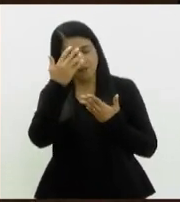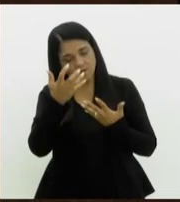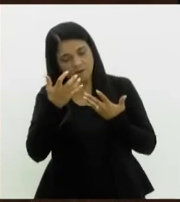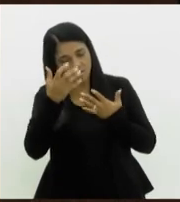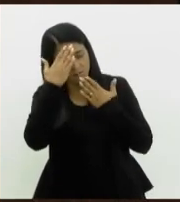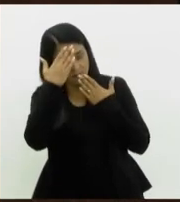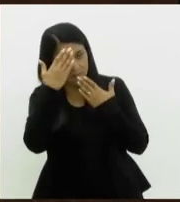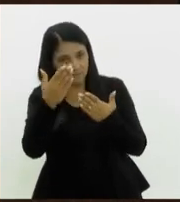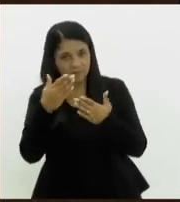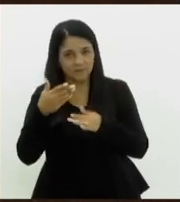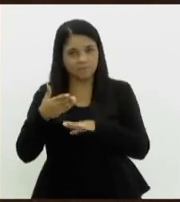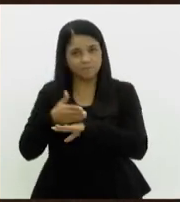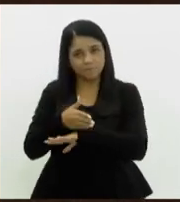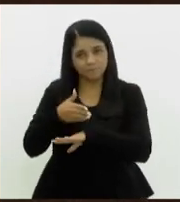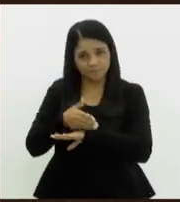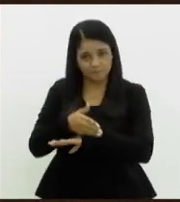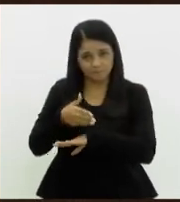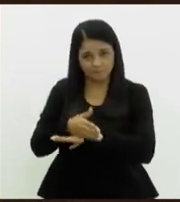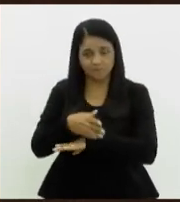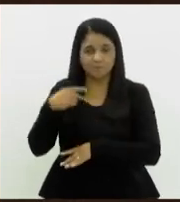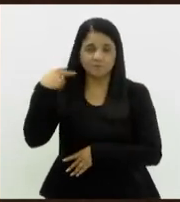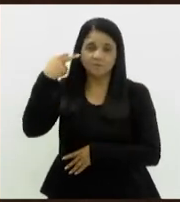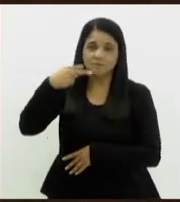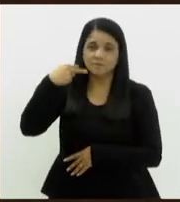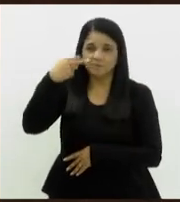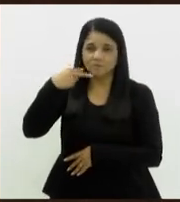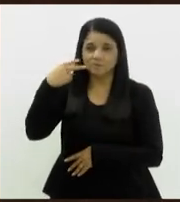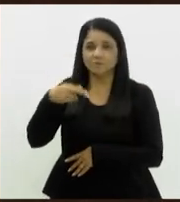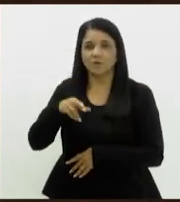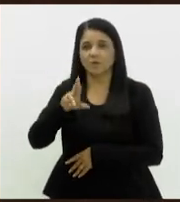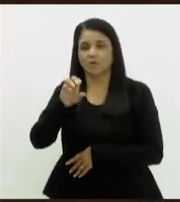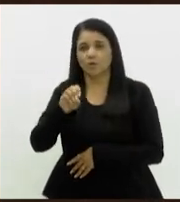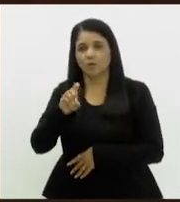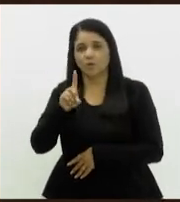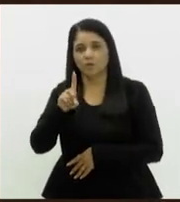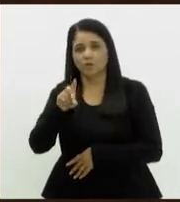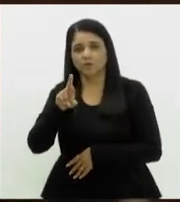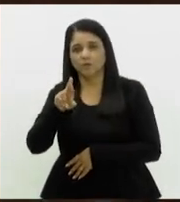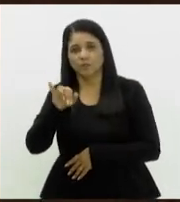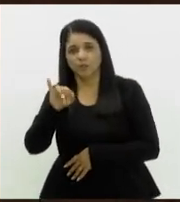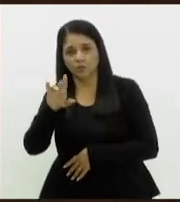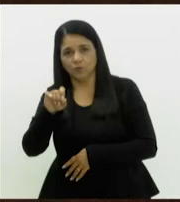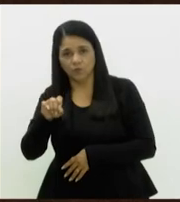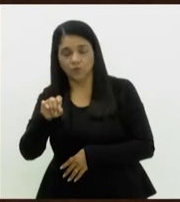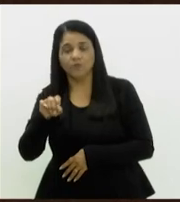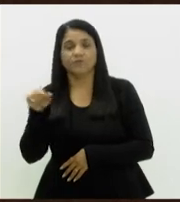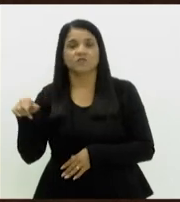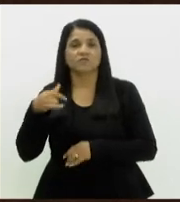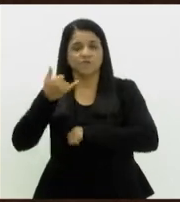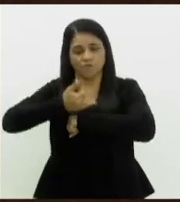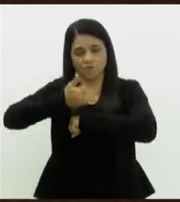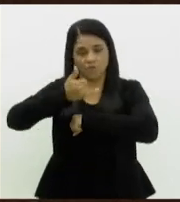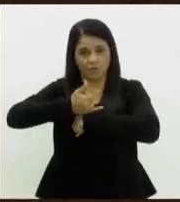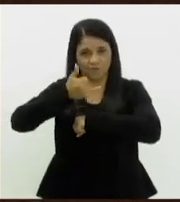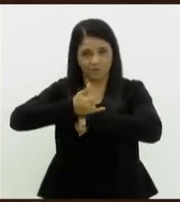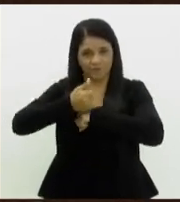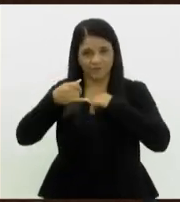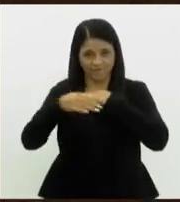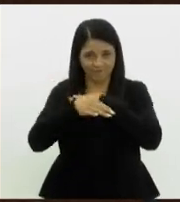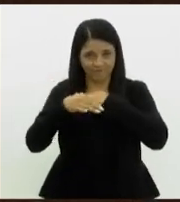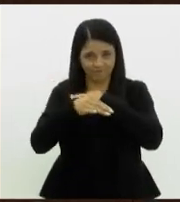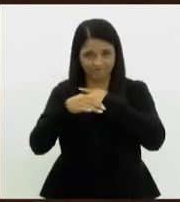a presença do vereador Rodrigo Furtado, de Volta Redonda, que está aqui conosco,